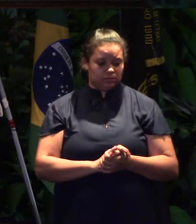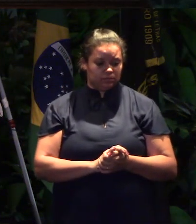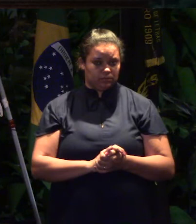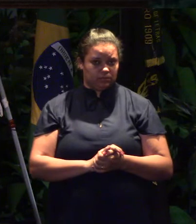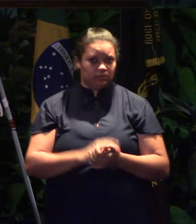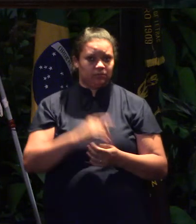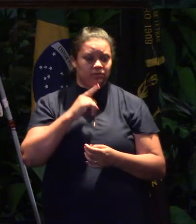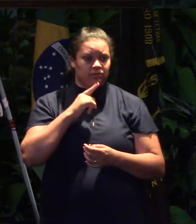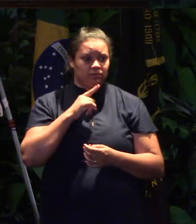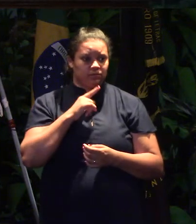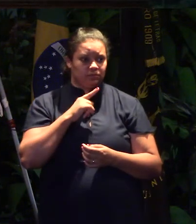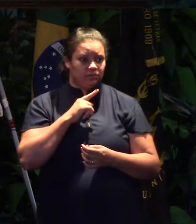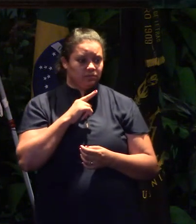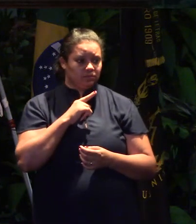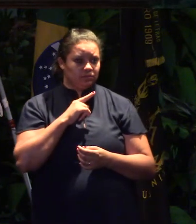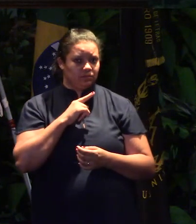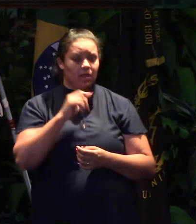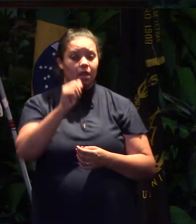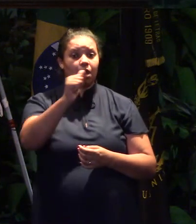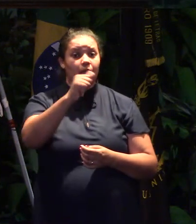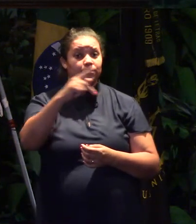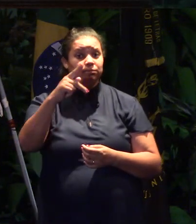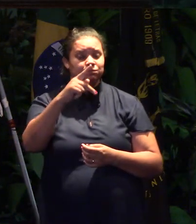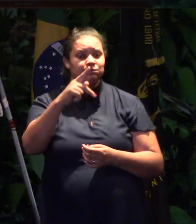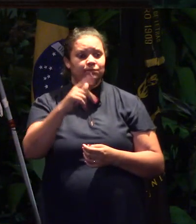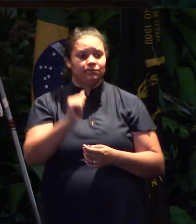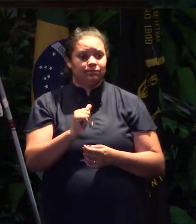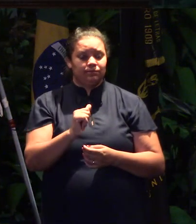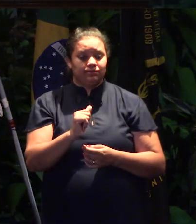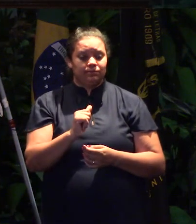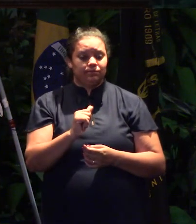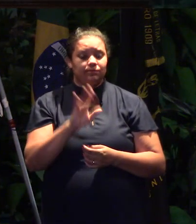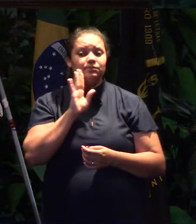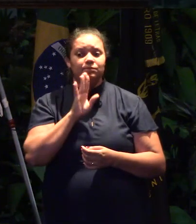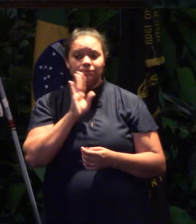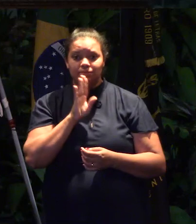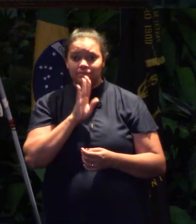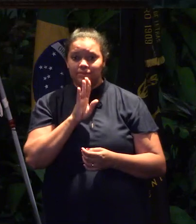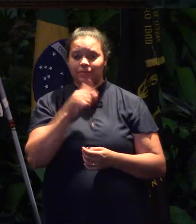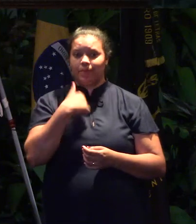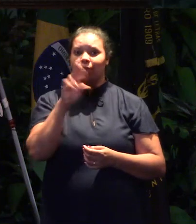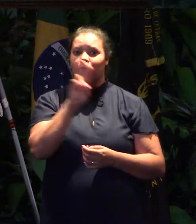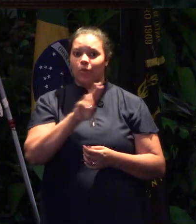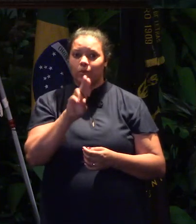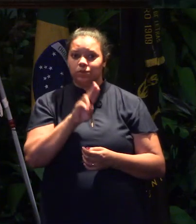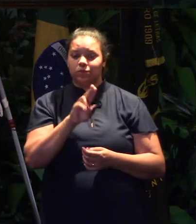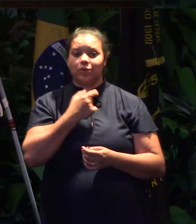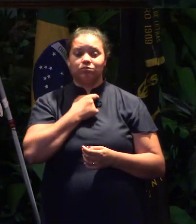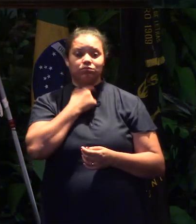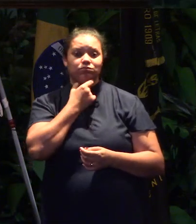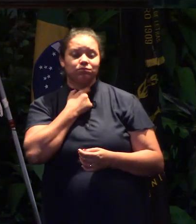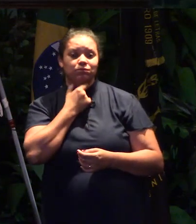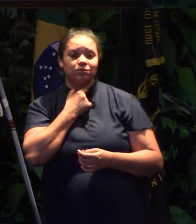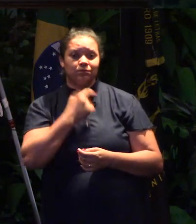existe vários aplicativos. A Luciana está me lembrando aqui de um muito bacana que eu uso, que chama Voice Dream Reader, né? O Voice Dream